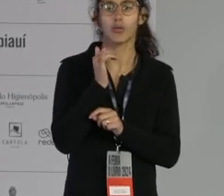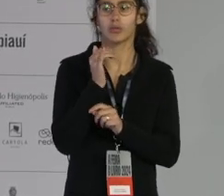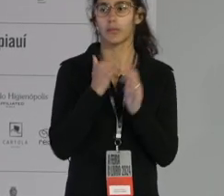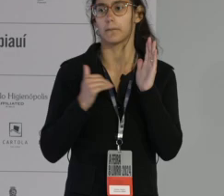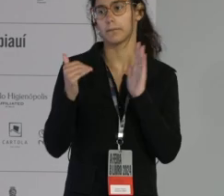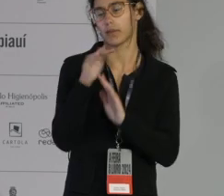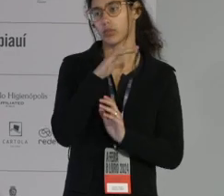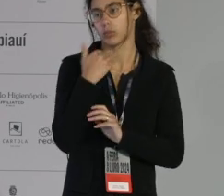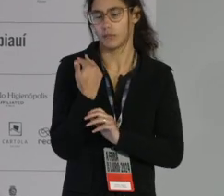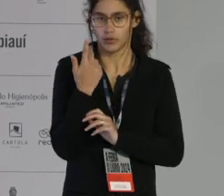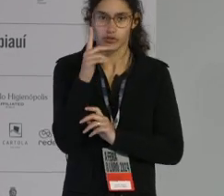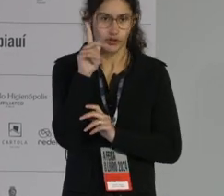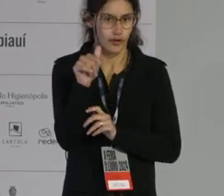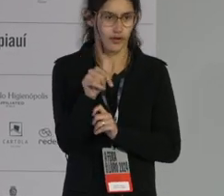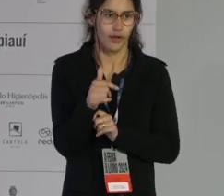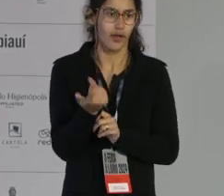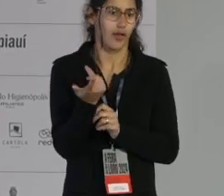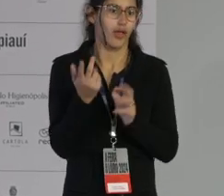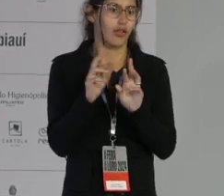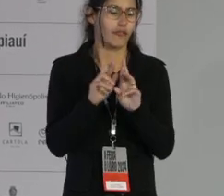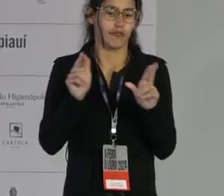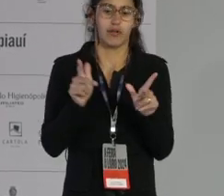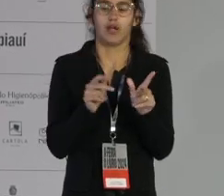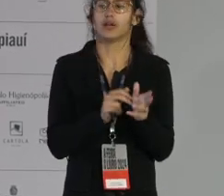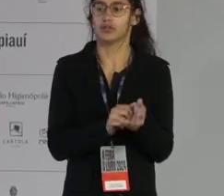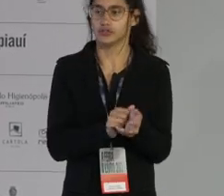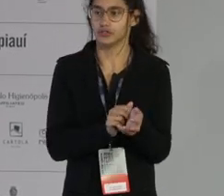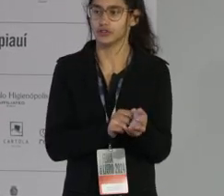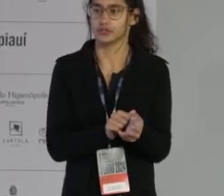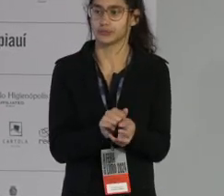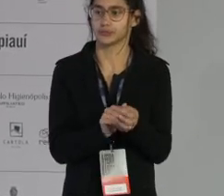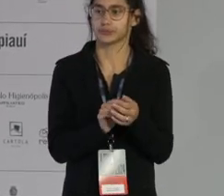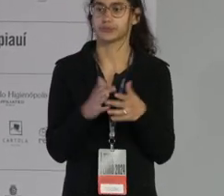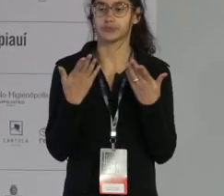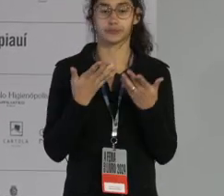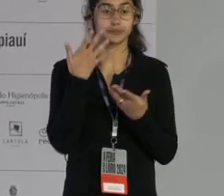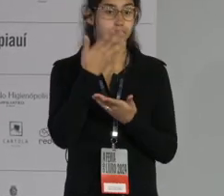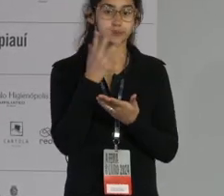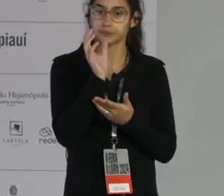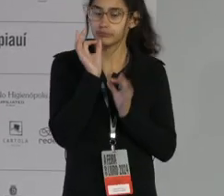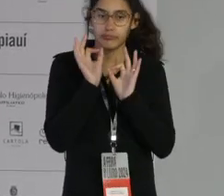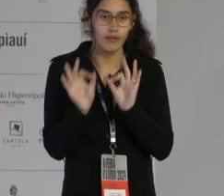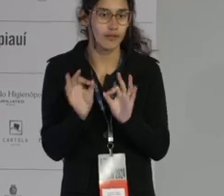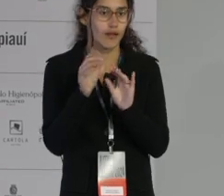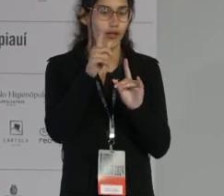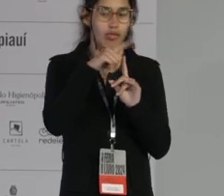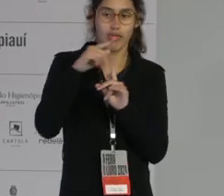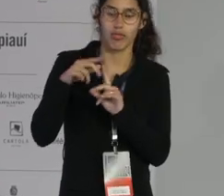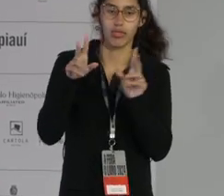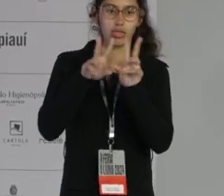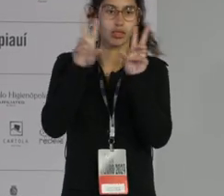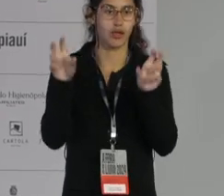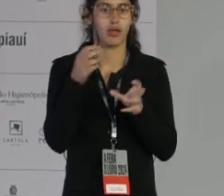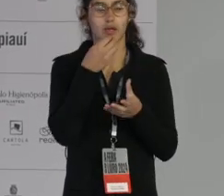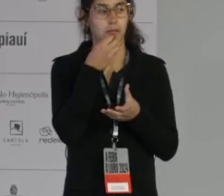morte. Era uma coisa, sabe, uma coisa... E daí eu falei, não vai rolar esse título...